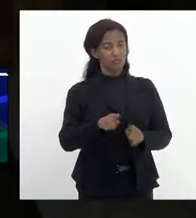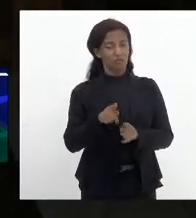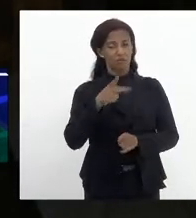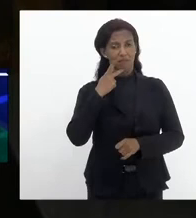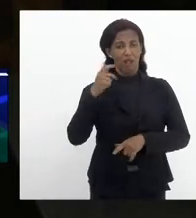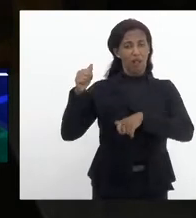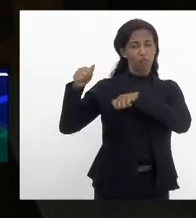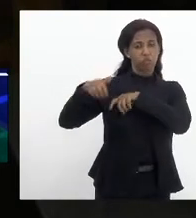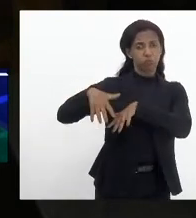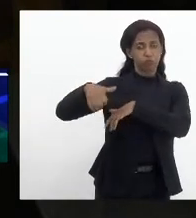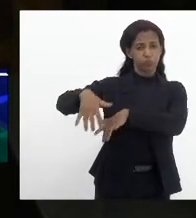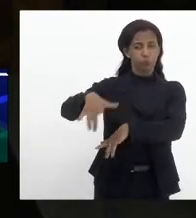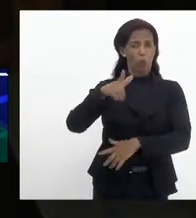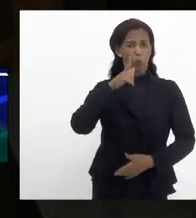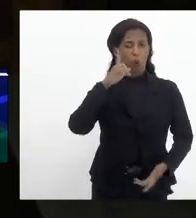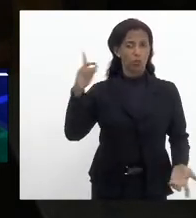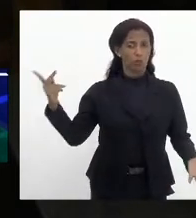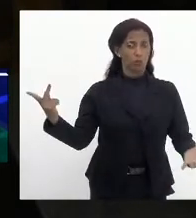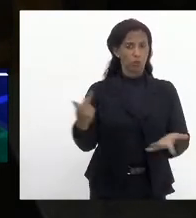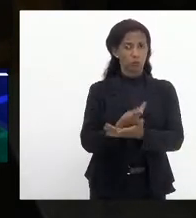manifestações pacíficas,